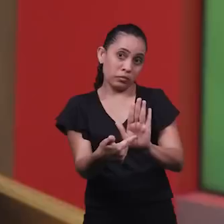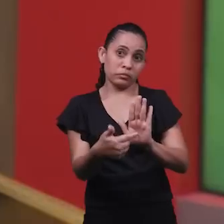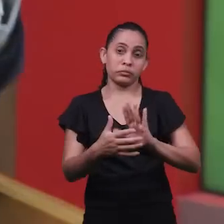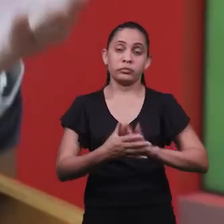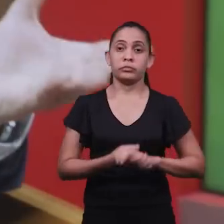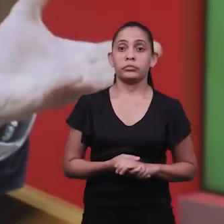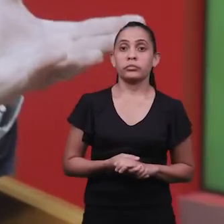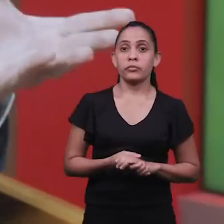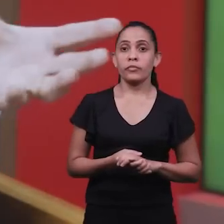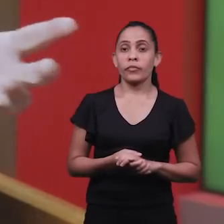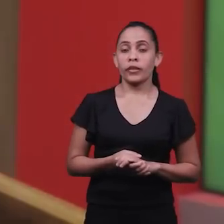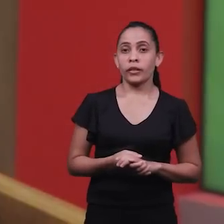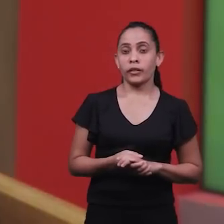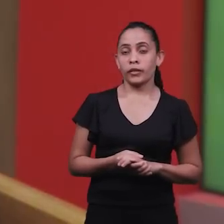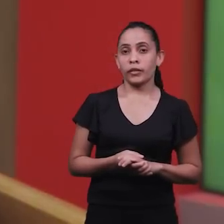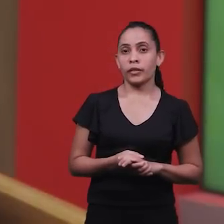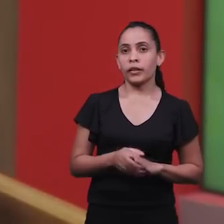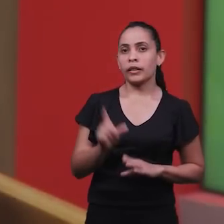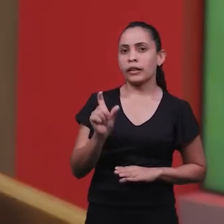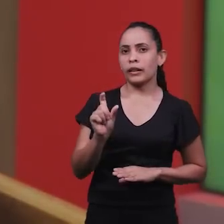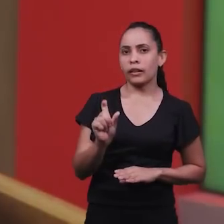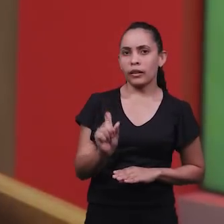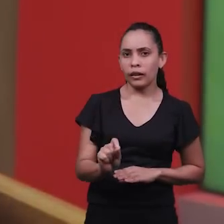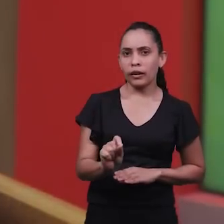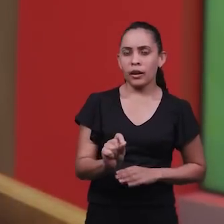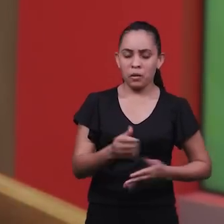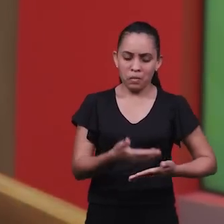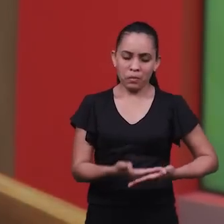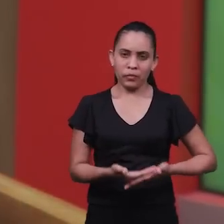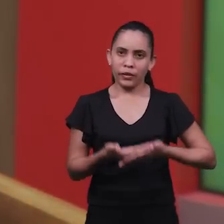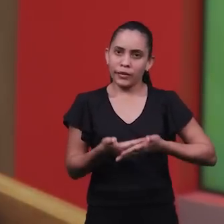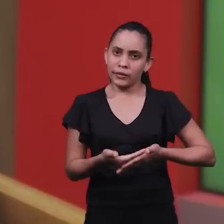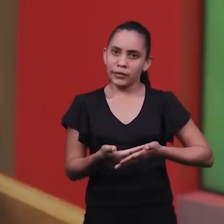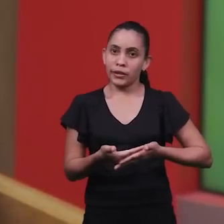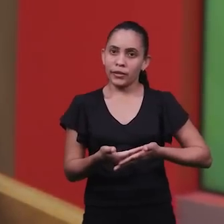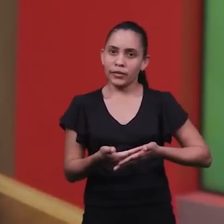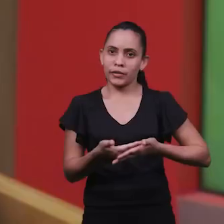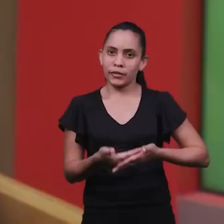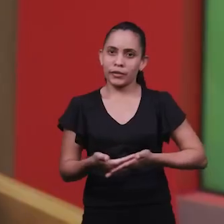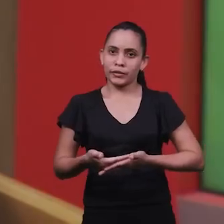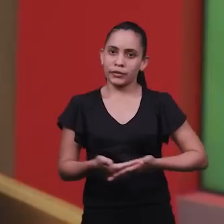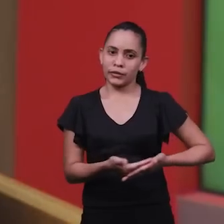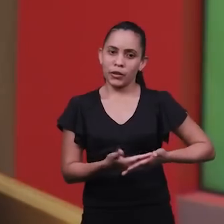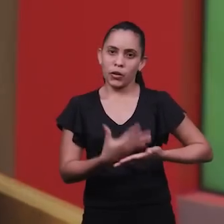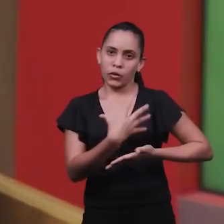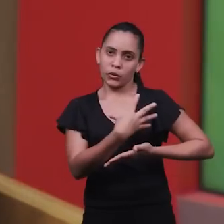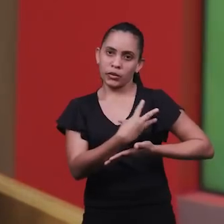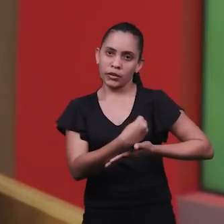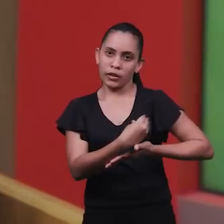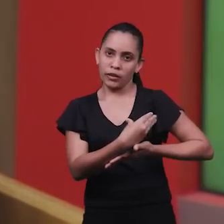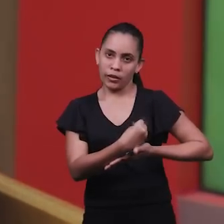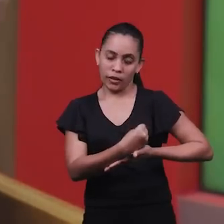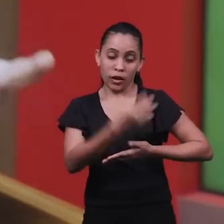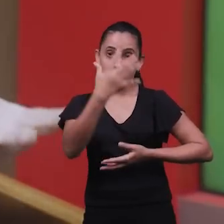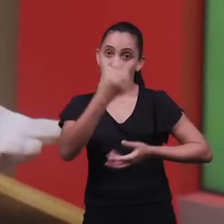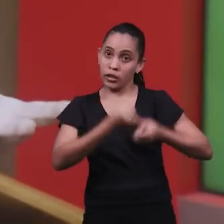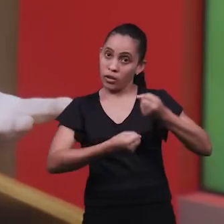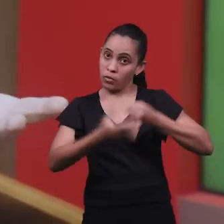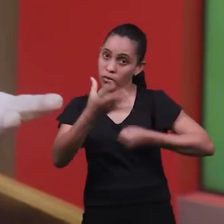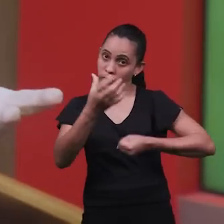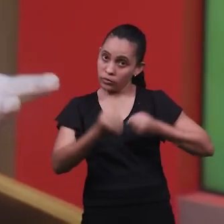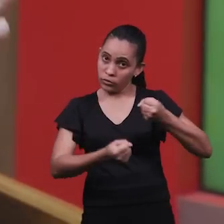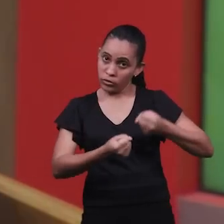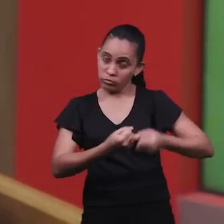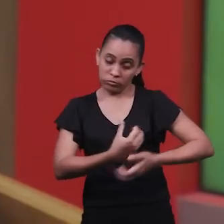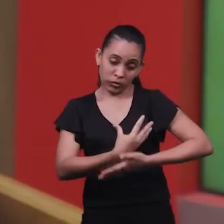ou importantíssimo para aquele bebê, para o recém-nascido, que é o leite